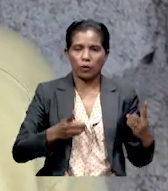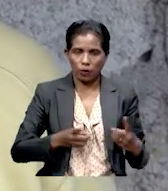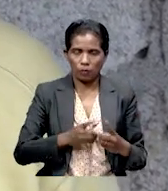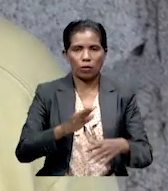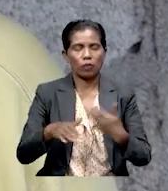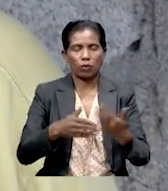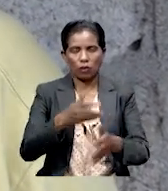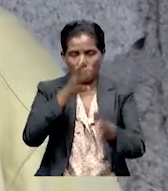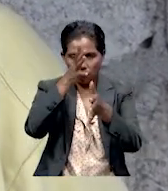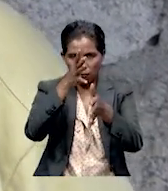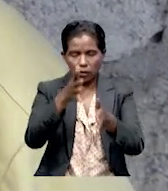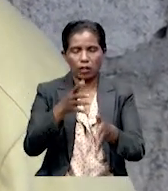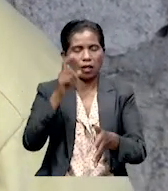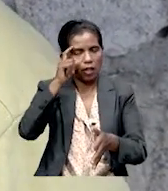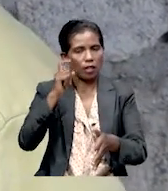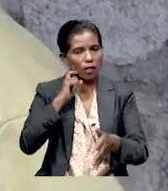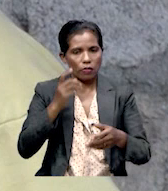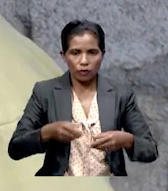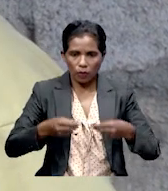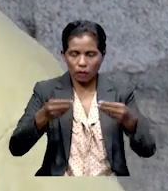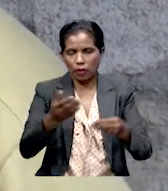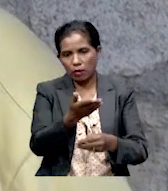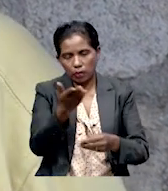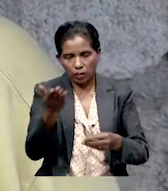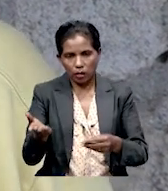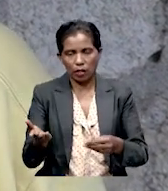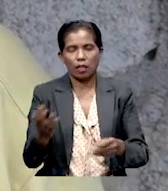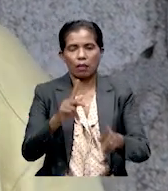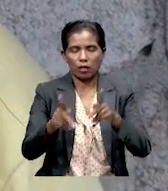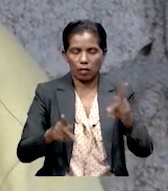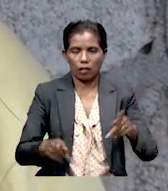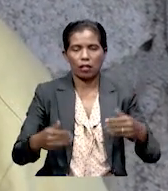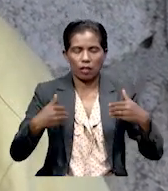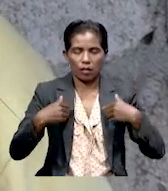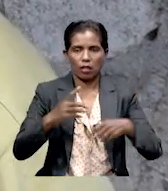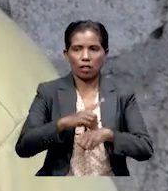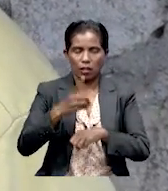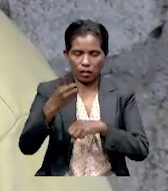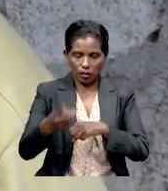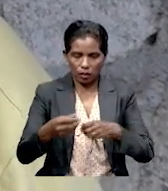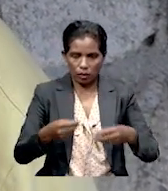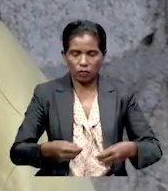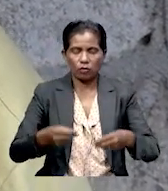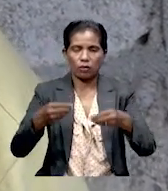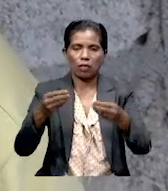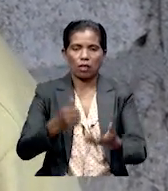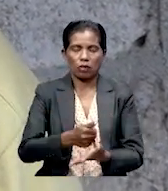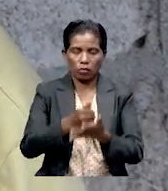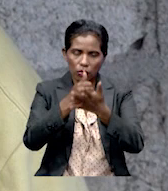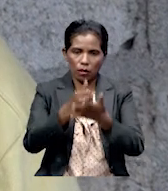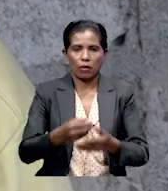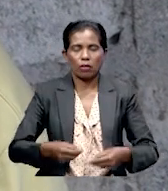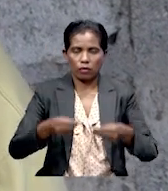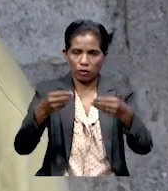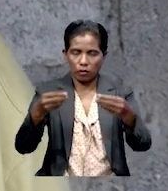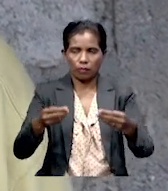avo na na ia ba to botira Sira ne bema foi na dau feta in una samu sam lor bantuan in tua mai o sira tu ho. Ma